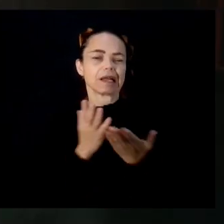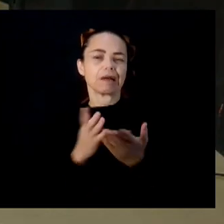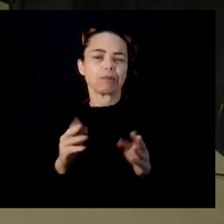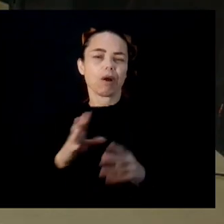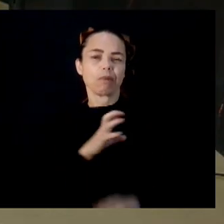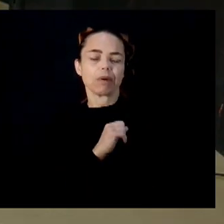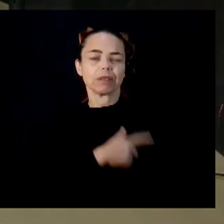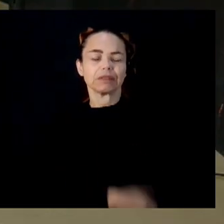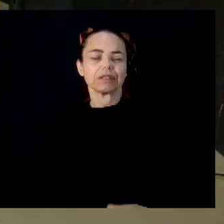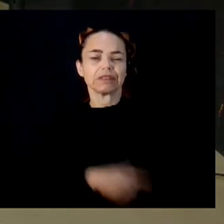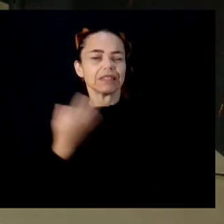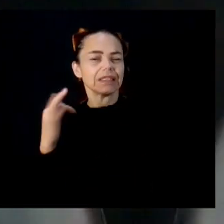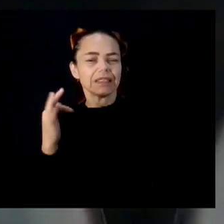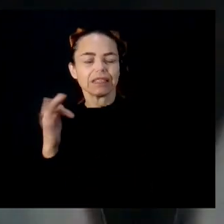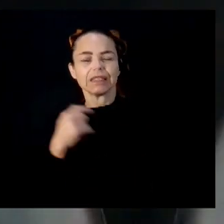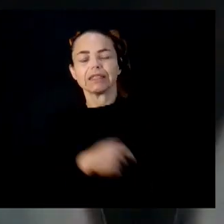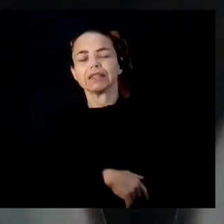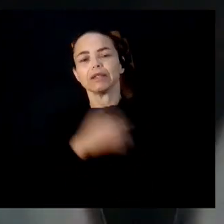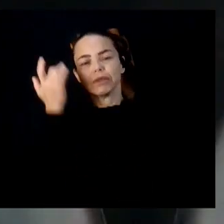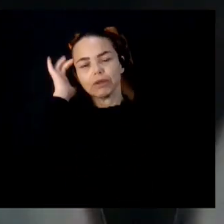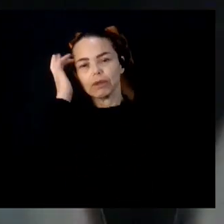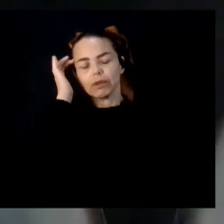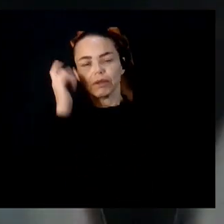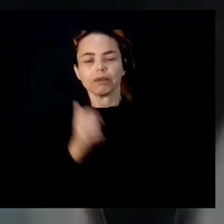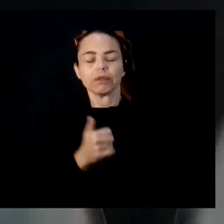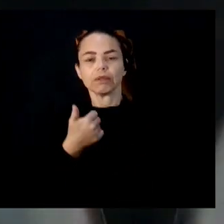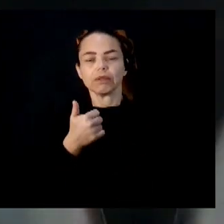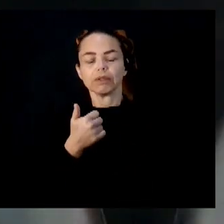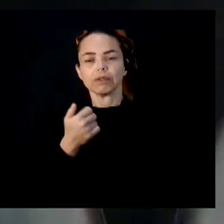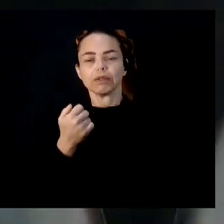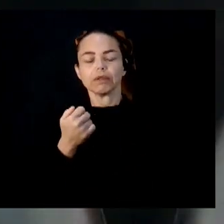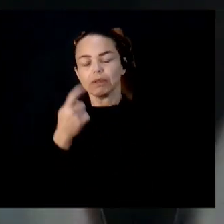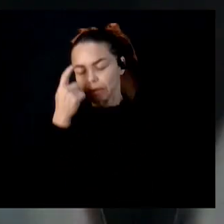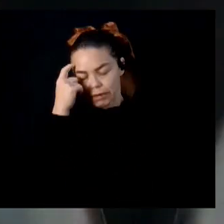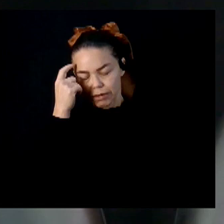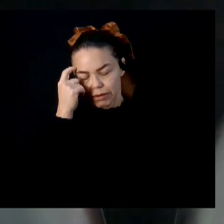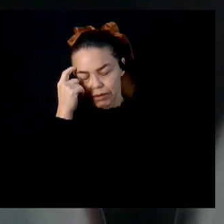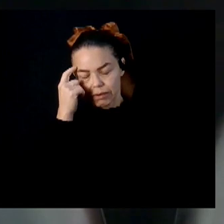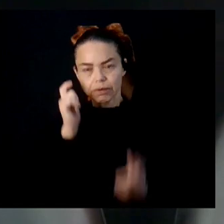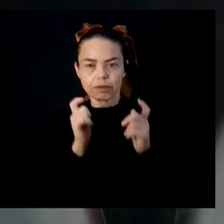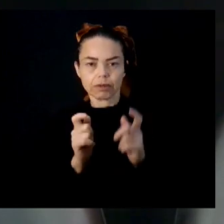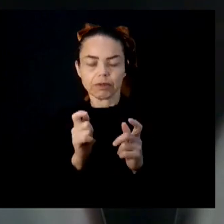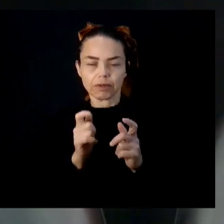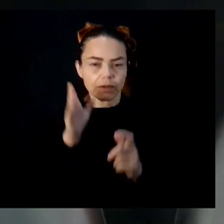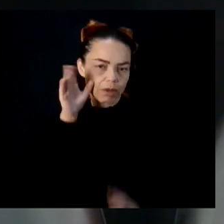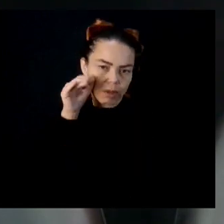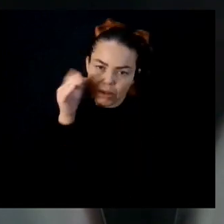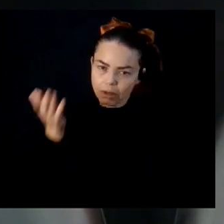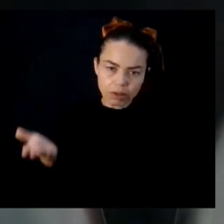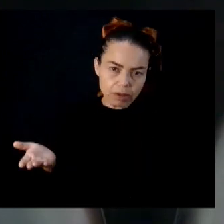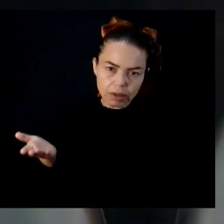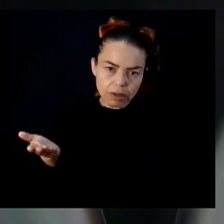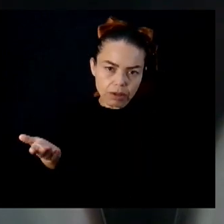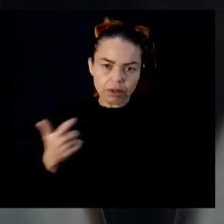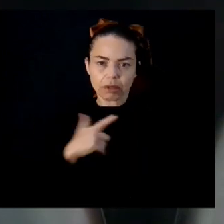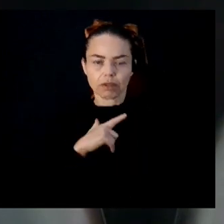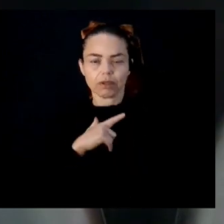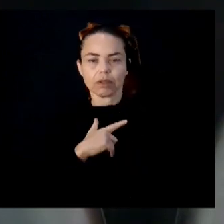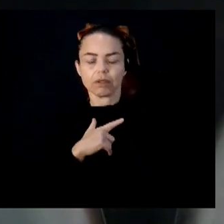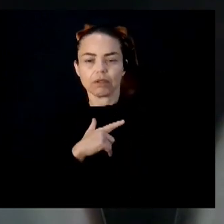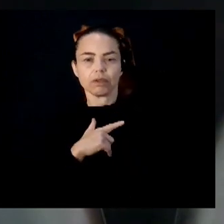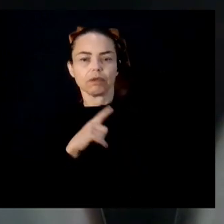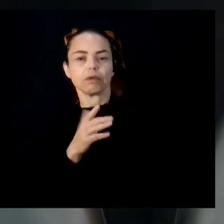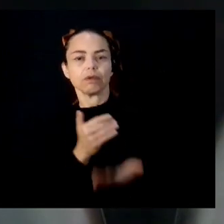rotina? Eu acho que a primeira coisa que a gente precisa pensar é onde está a curiosidade que existia pelo outro no começo